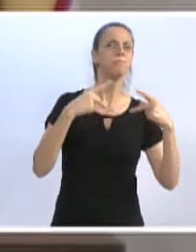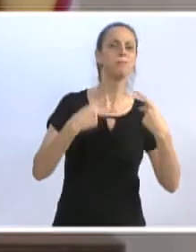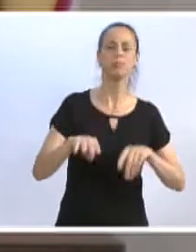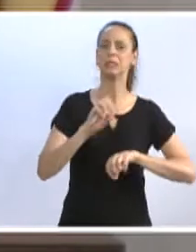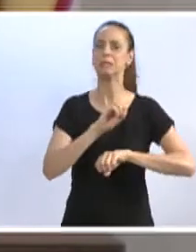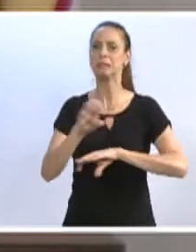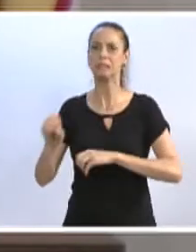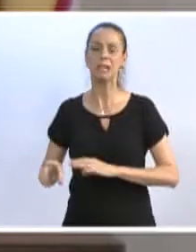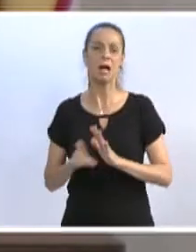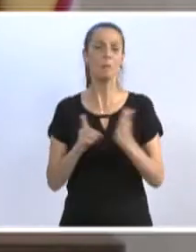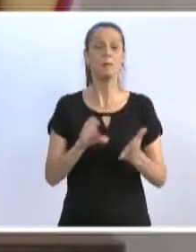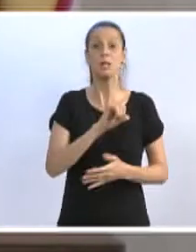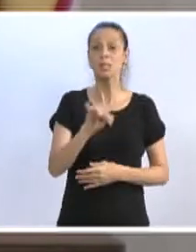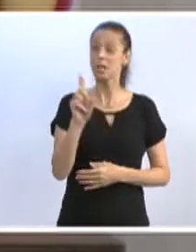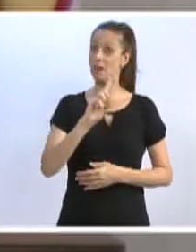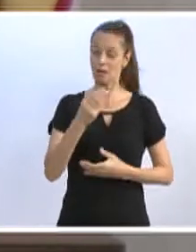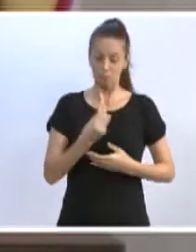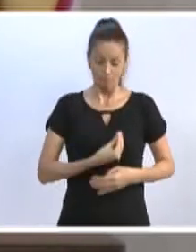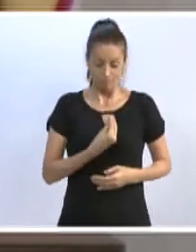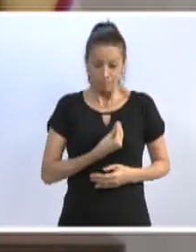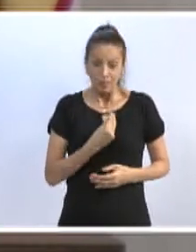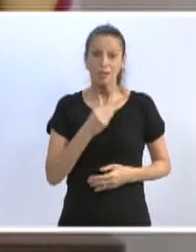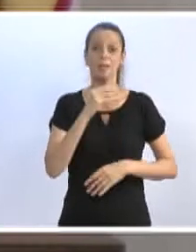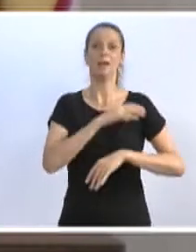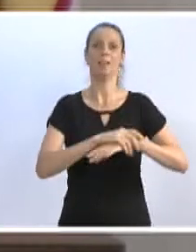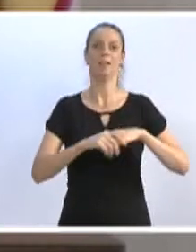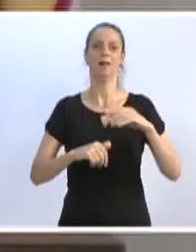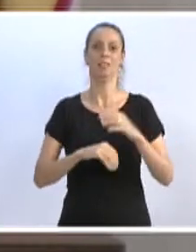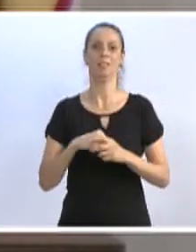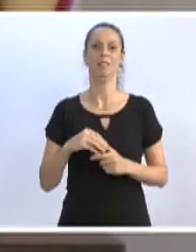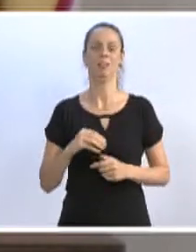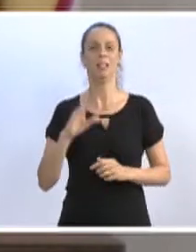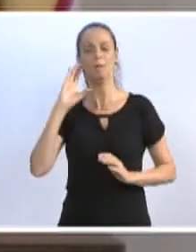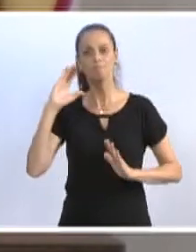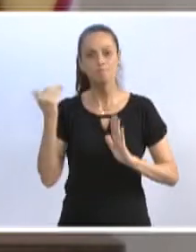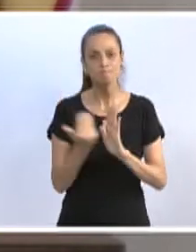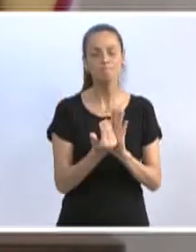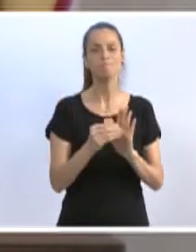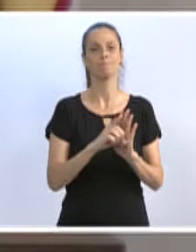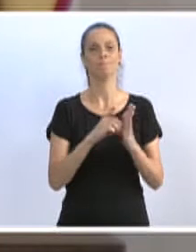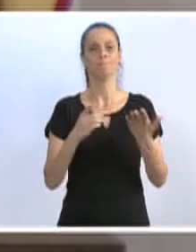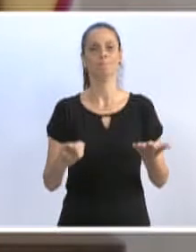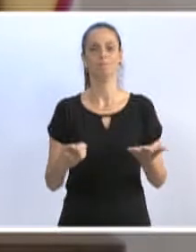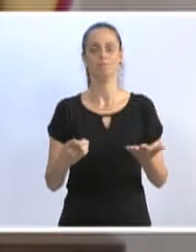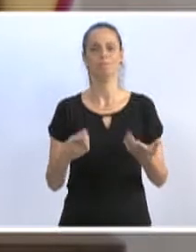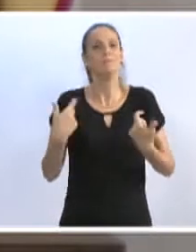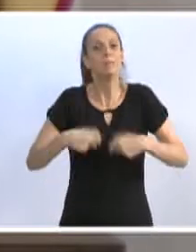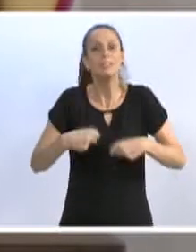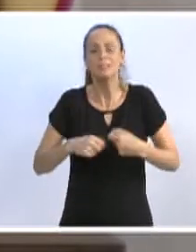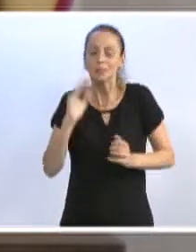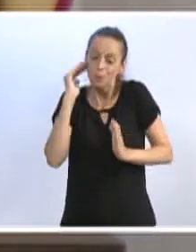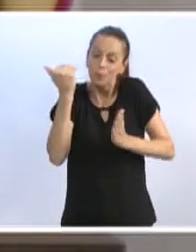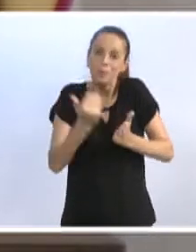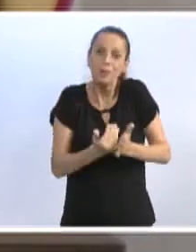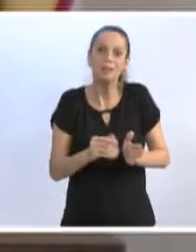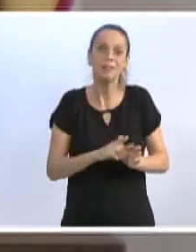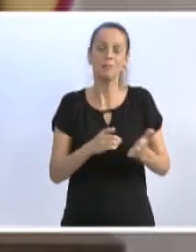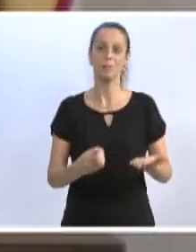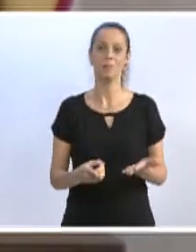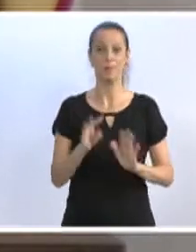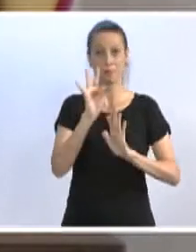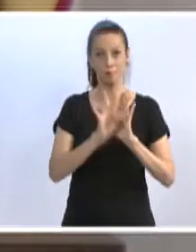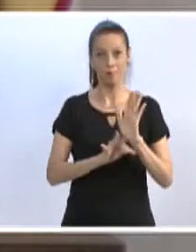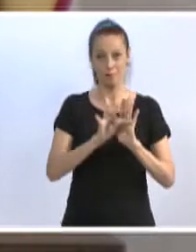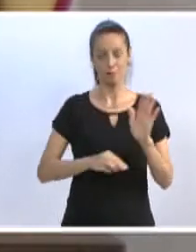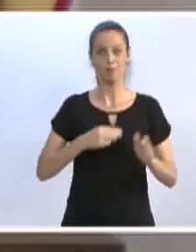ensinar a Bíblia, se ela não for vivida e aplicada de forma coerente e clara em nossas vidas. O texto de